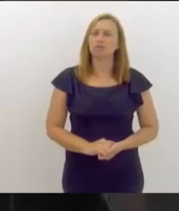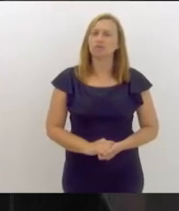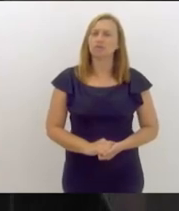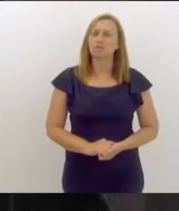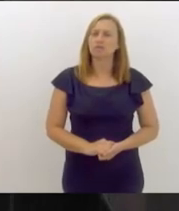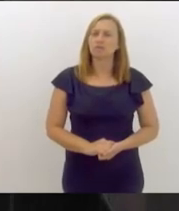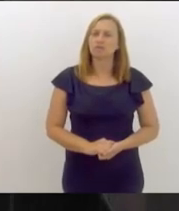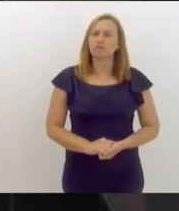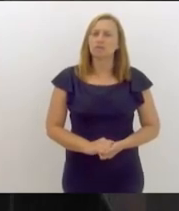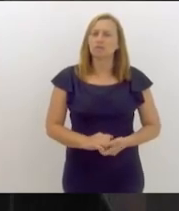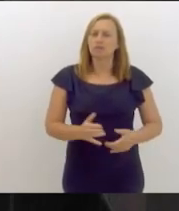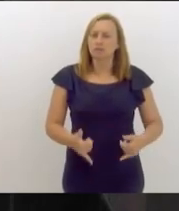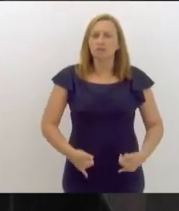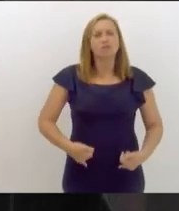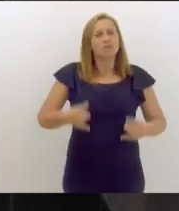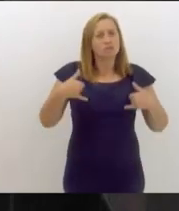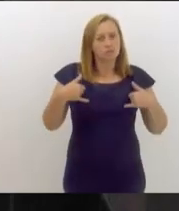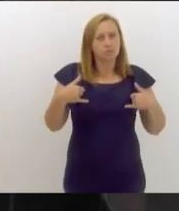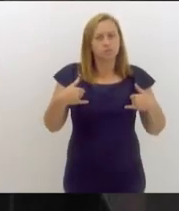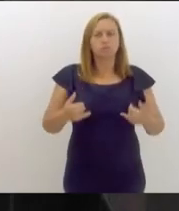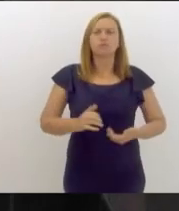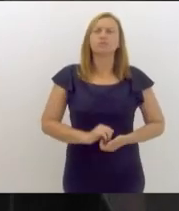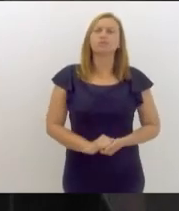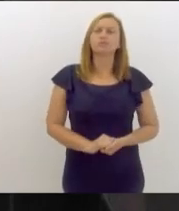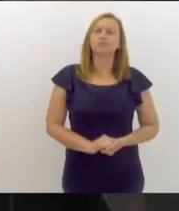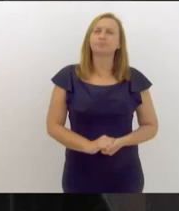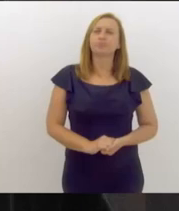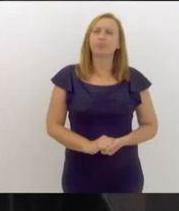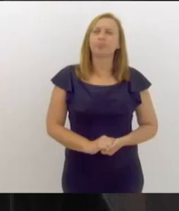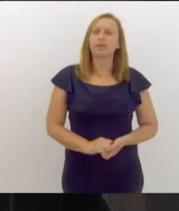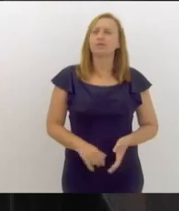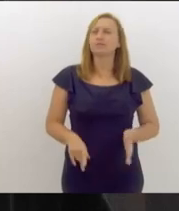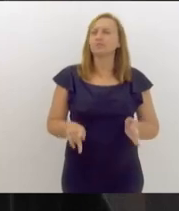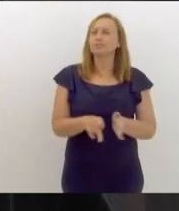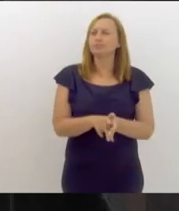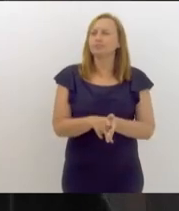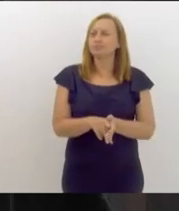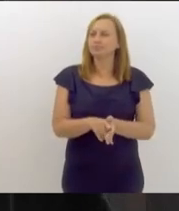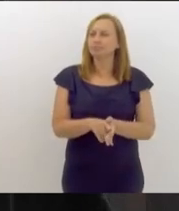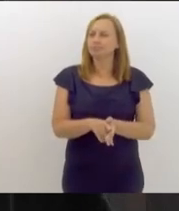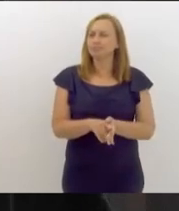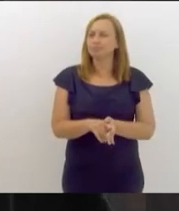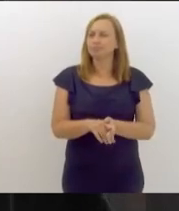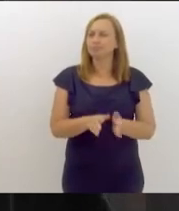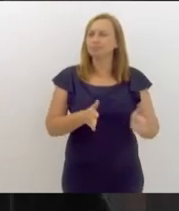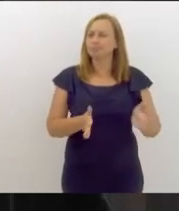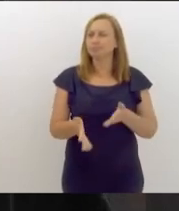nos dá a honra de fazer parte da mesma